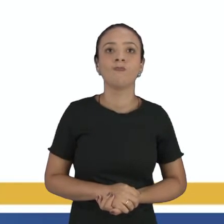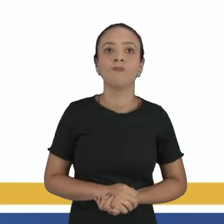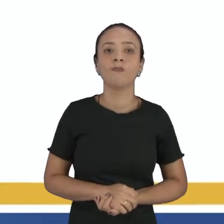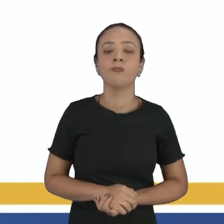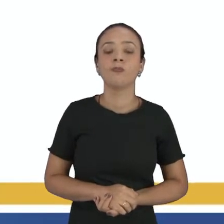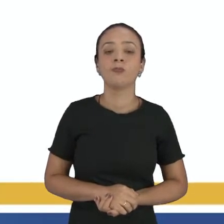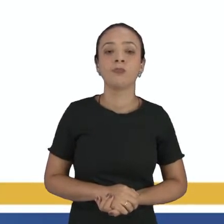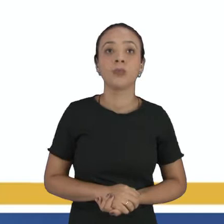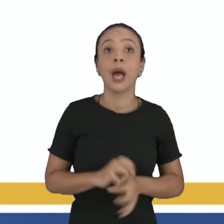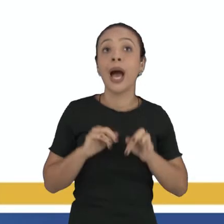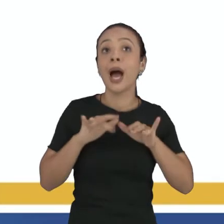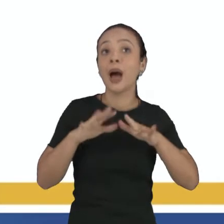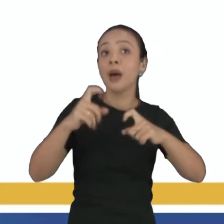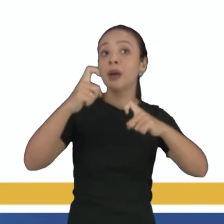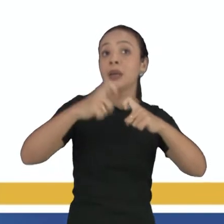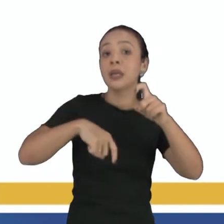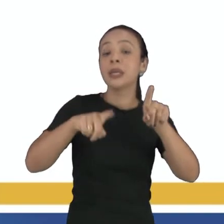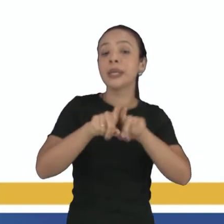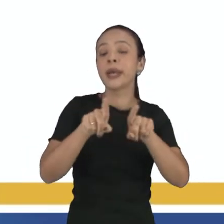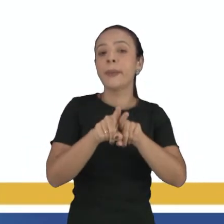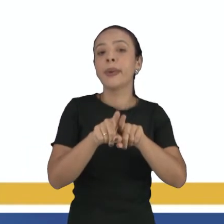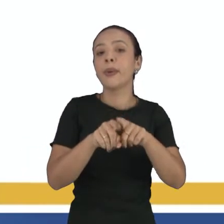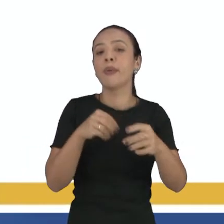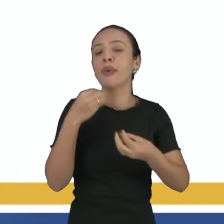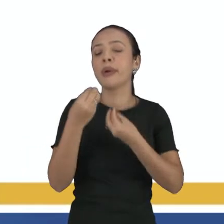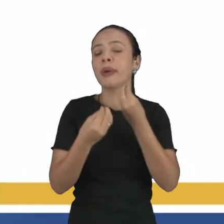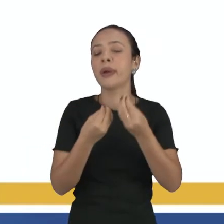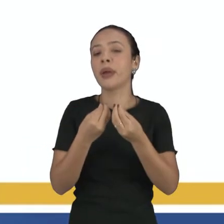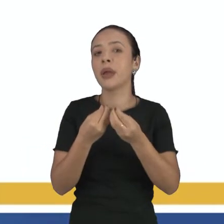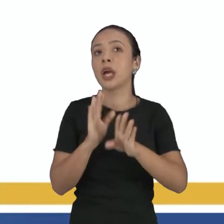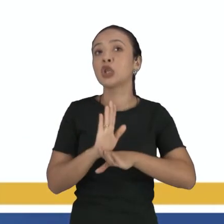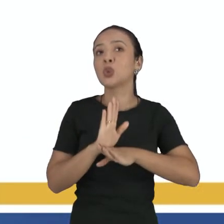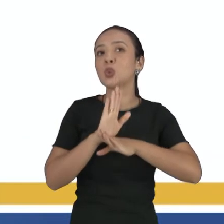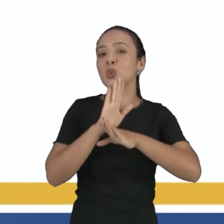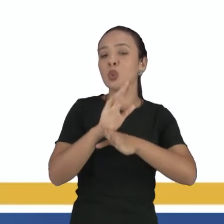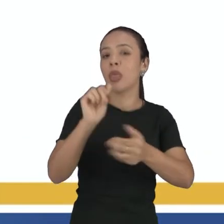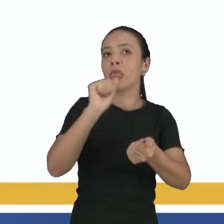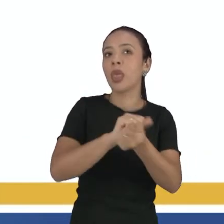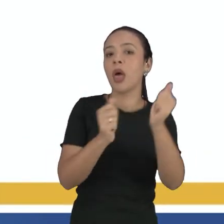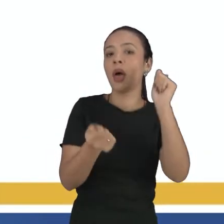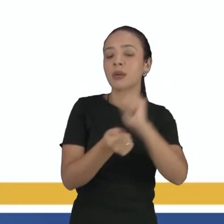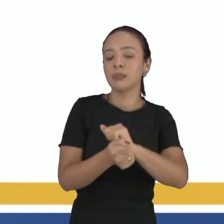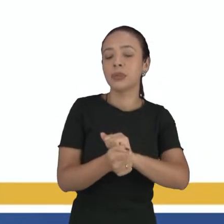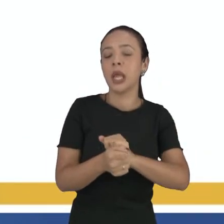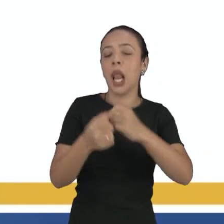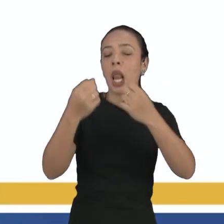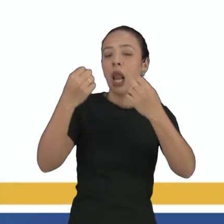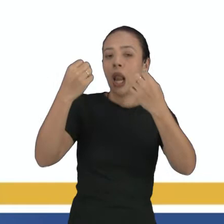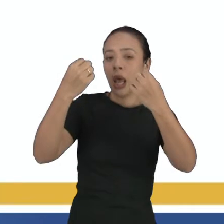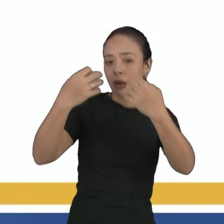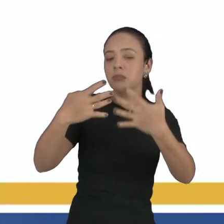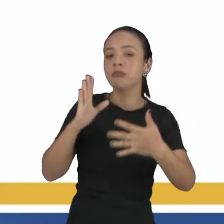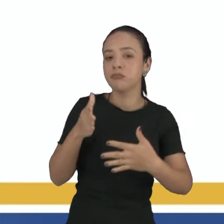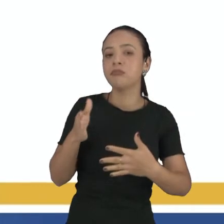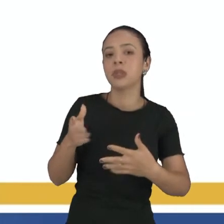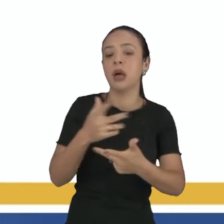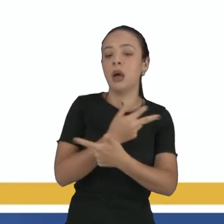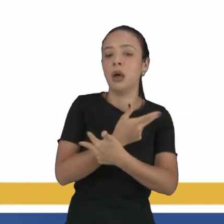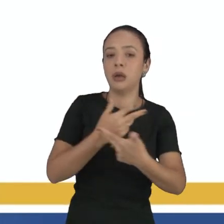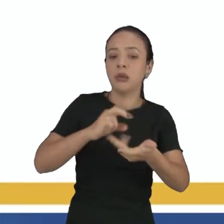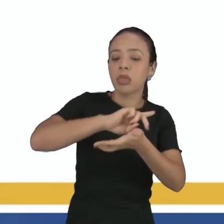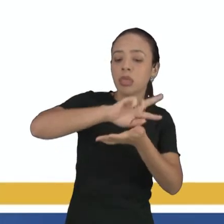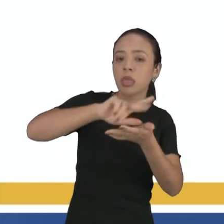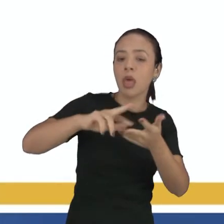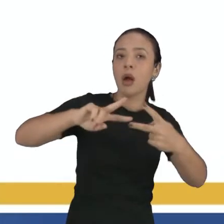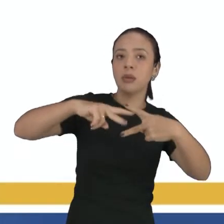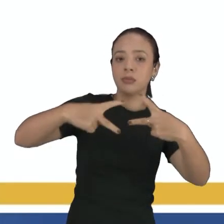Reprodução sexuada e vantagens adaptativas. Eu falei muito para vocês, né, de variabilidade genética, né? Um tipo de reprodução não